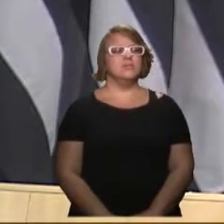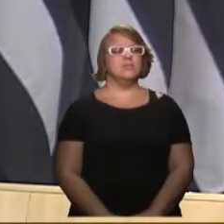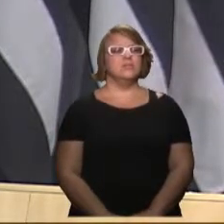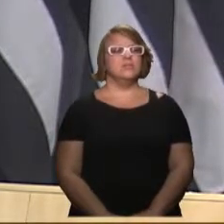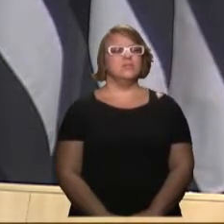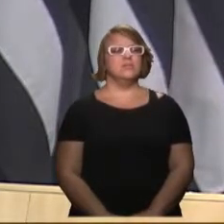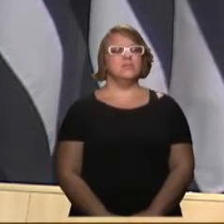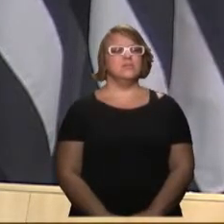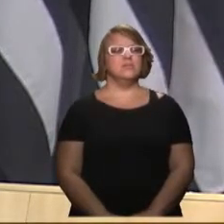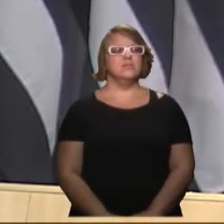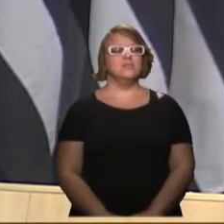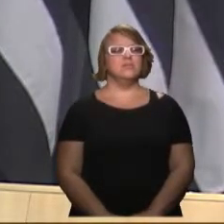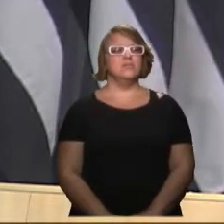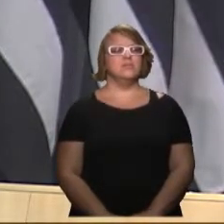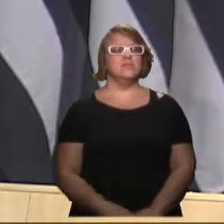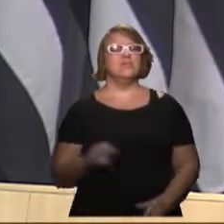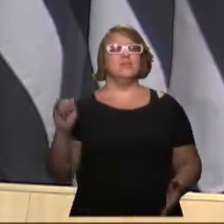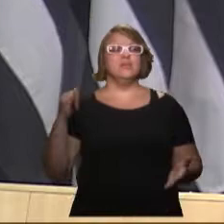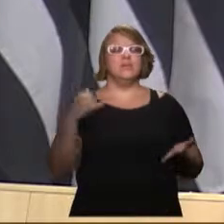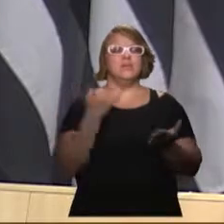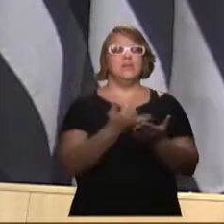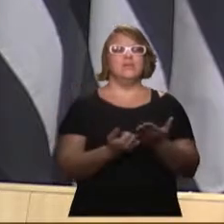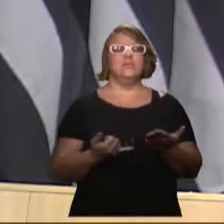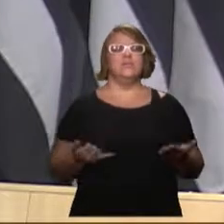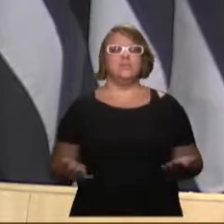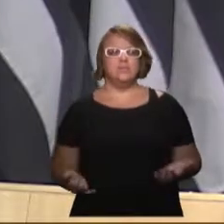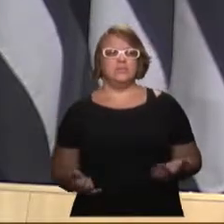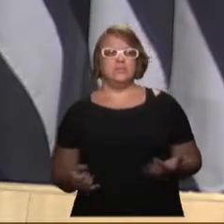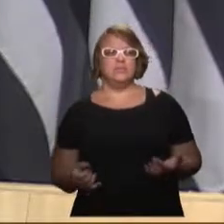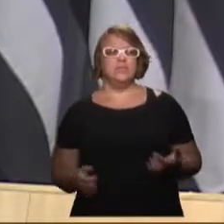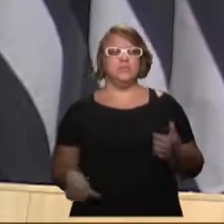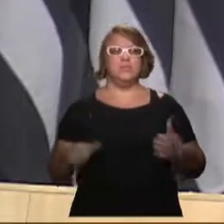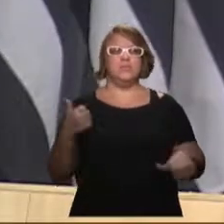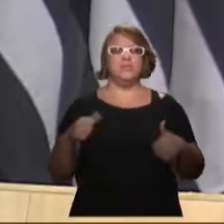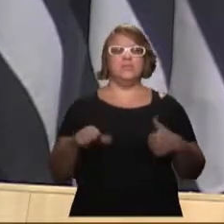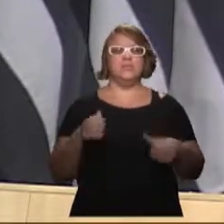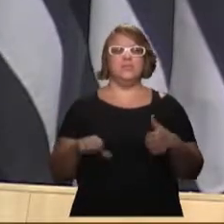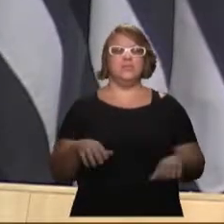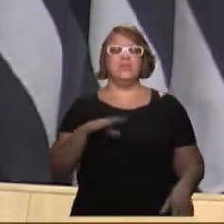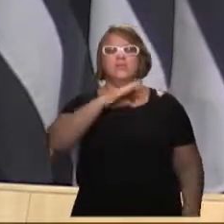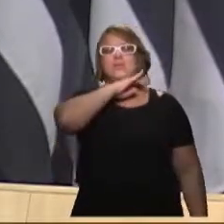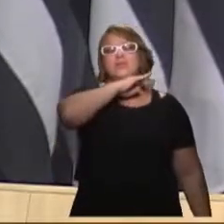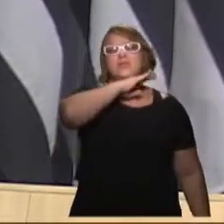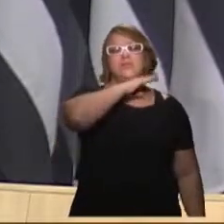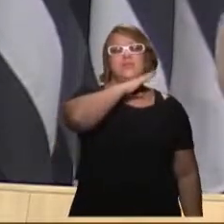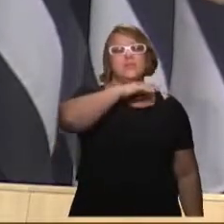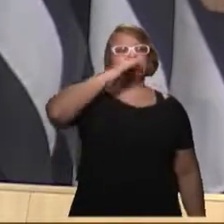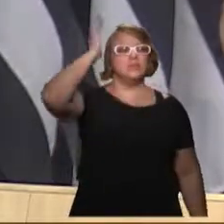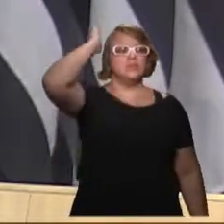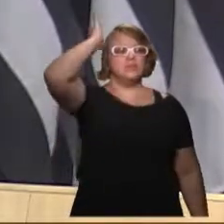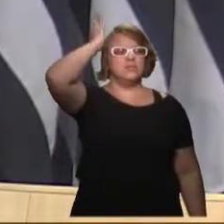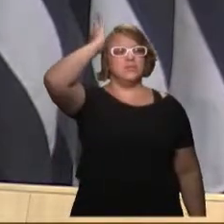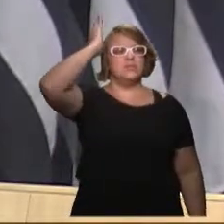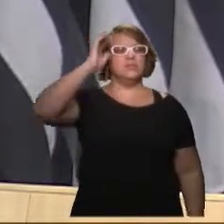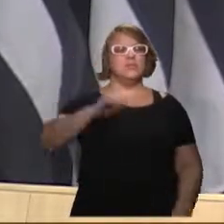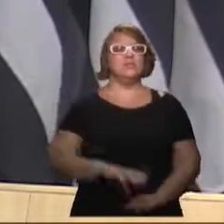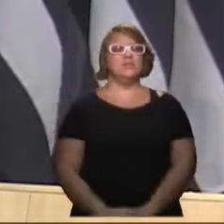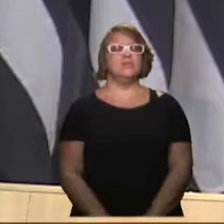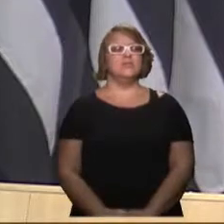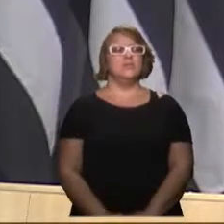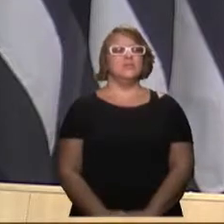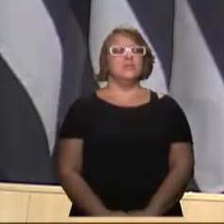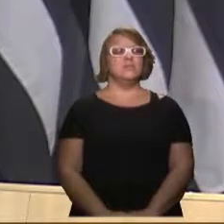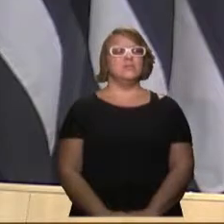de Previdência às custas da qualidade do serviço público no município de Taubaté, mantendo o Instituto de